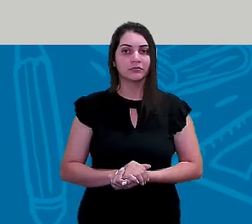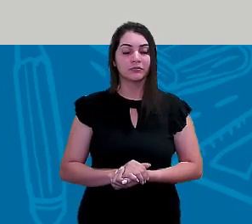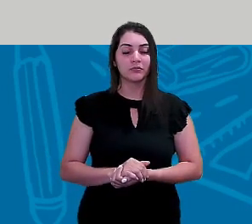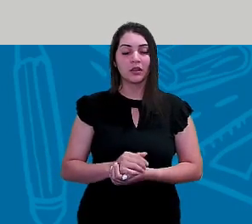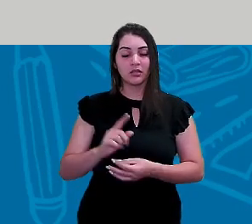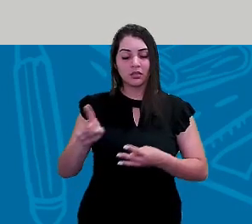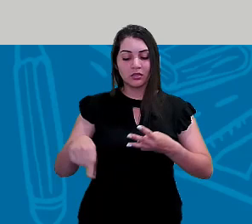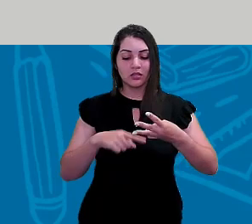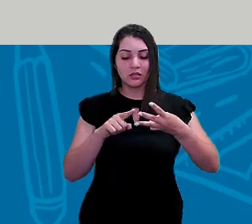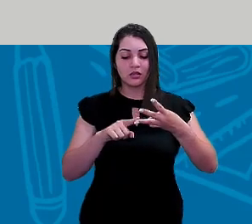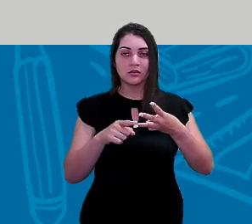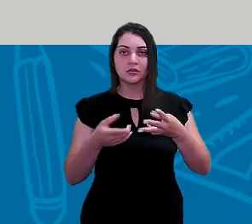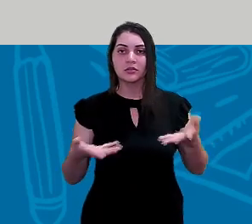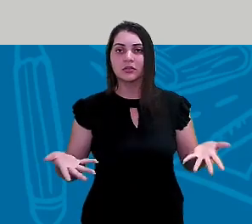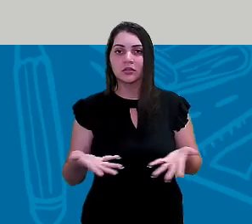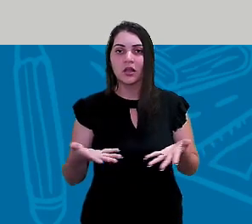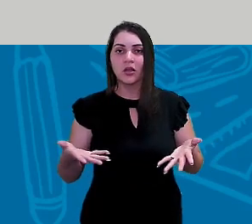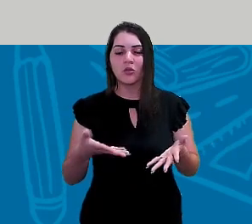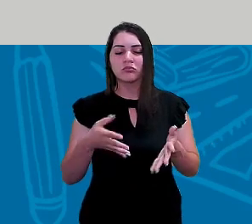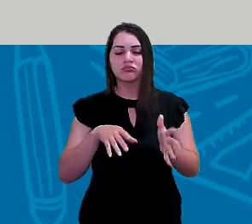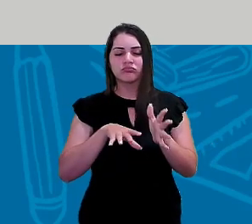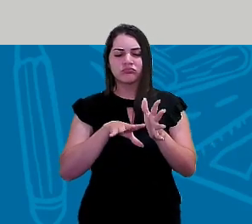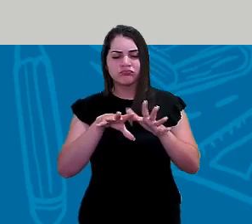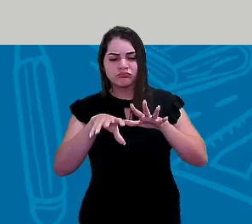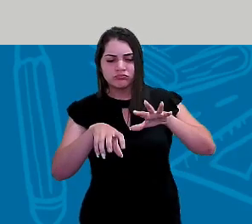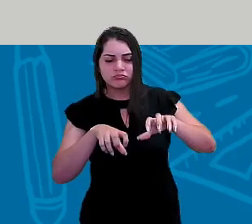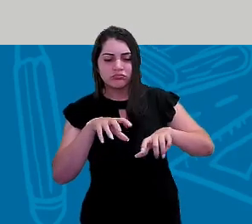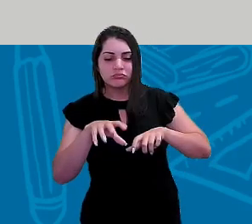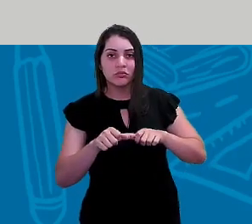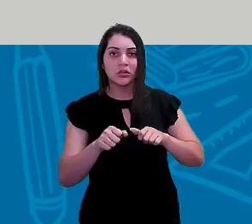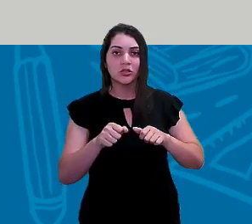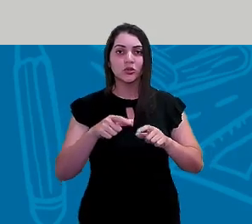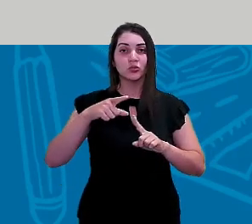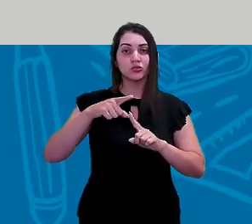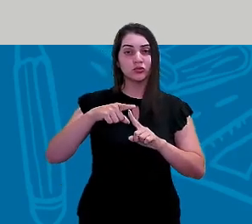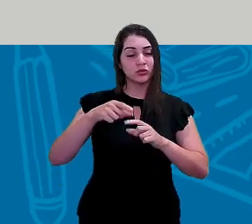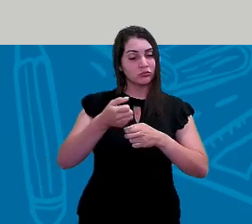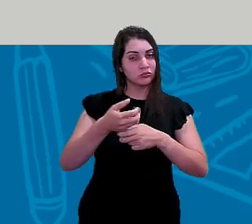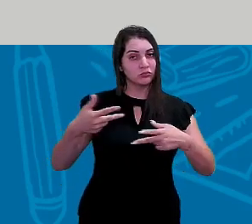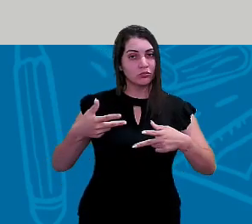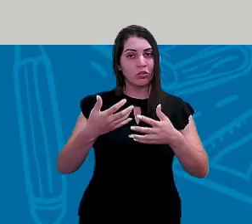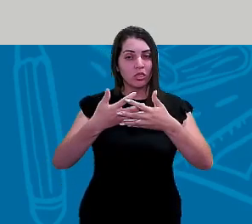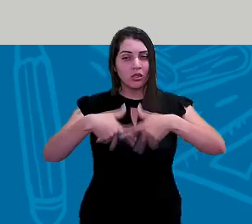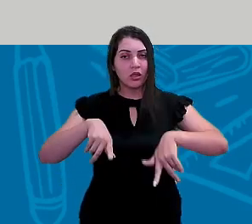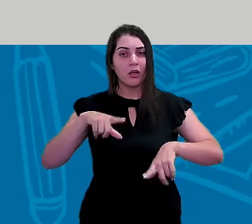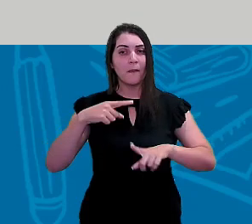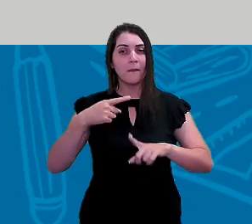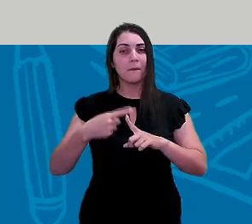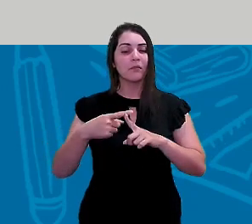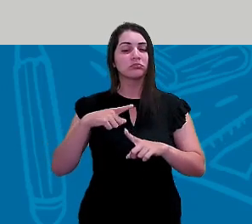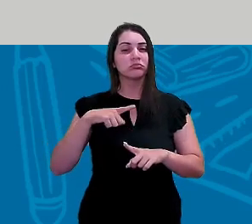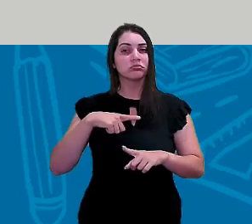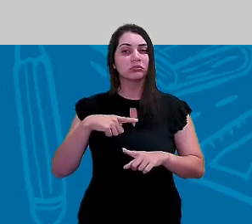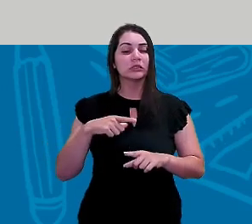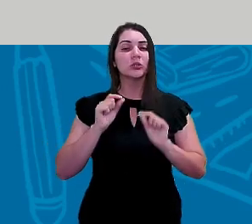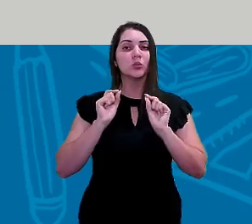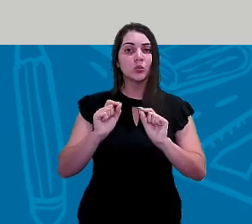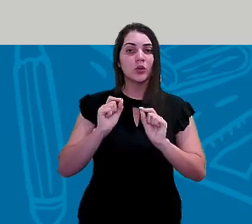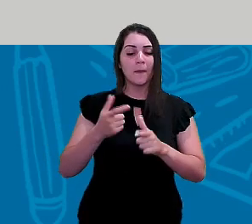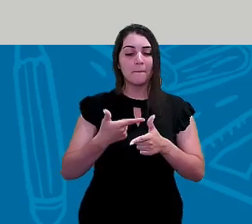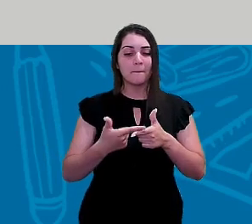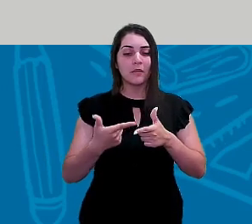Na última agora, a exploração dos recursos naturais pode causar danos ambientais. Qual das imagens